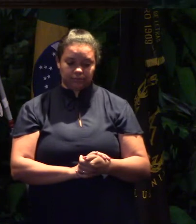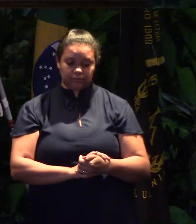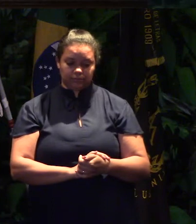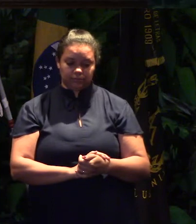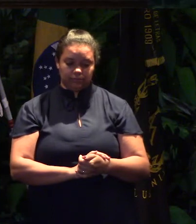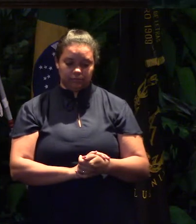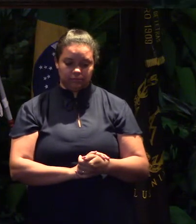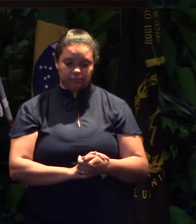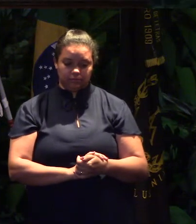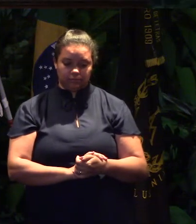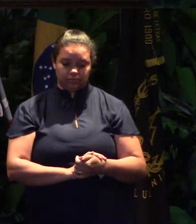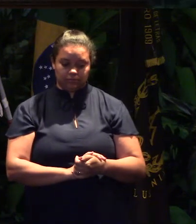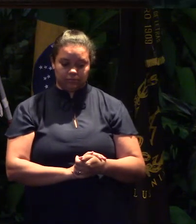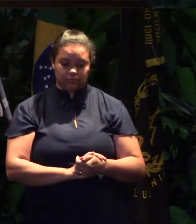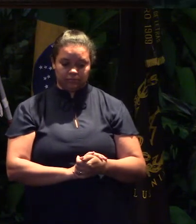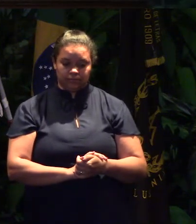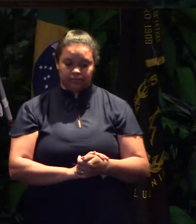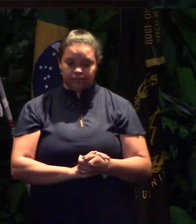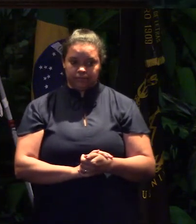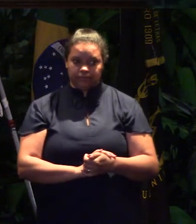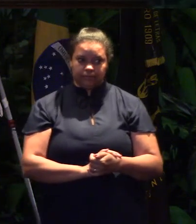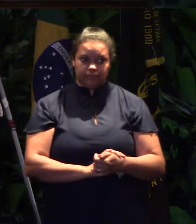Então, eu acho que